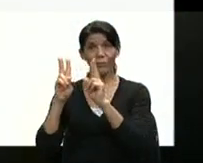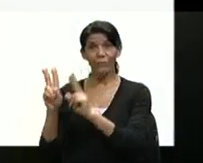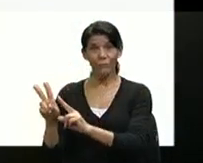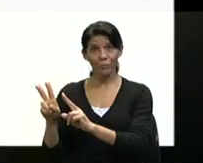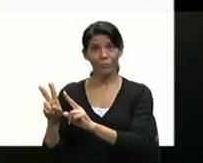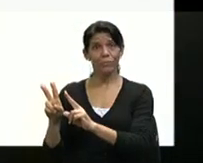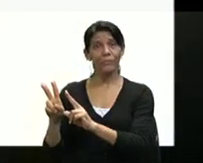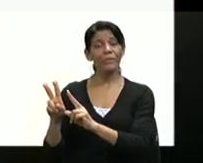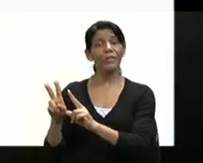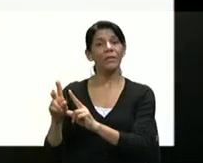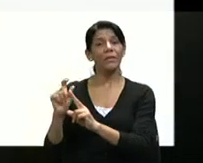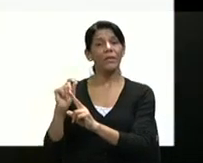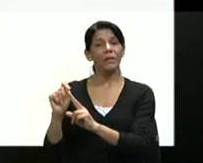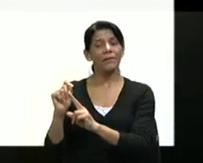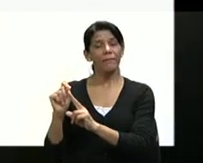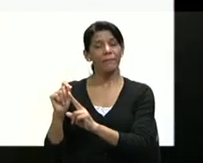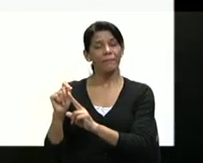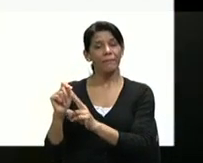poder